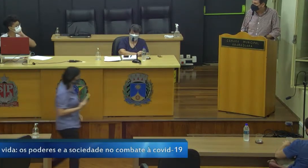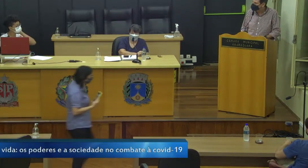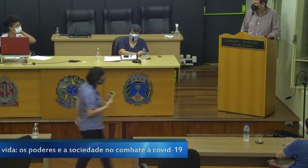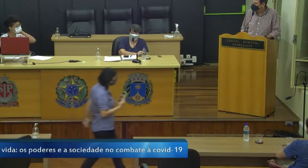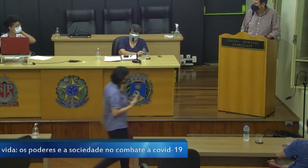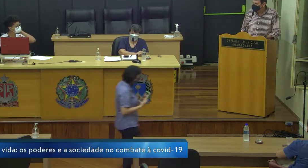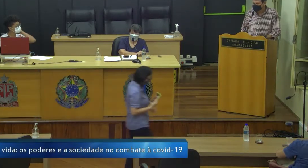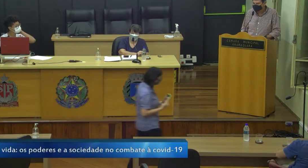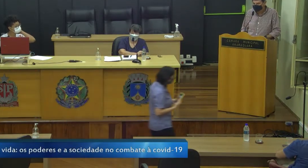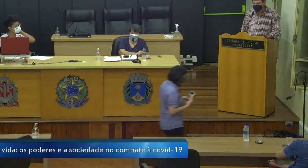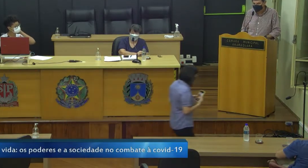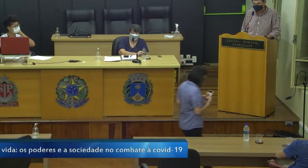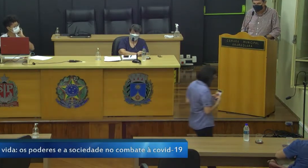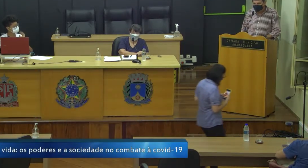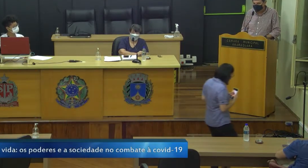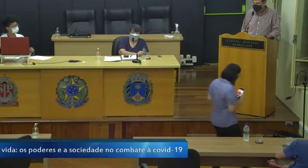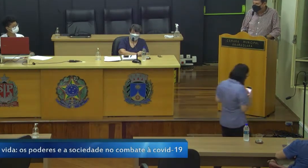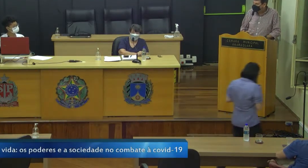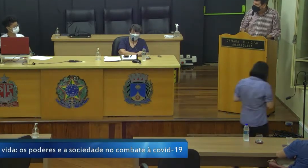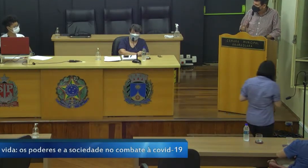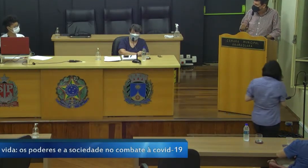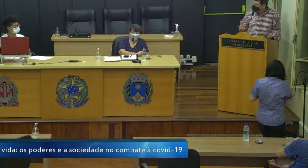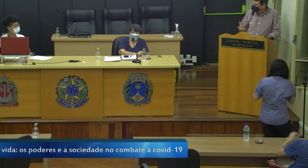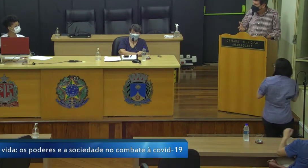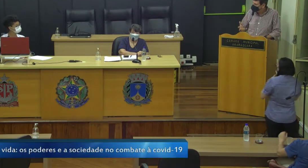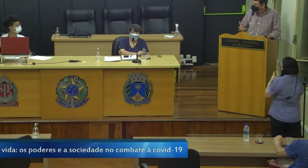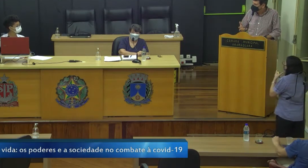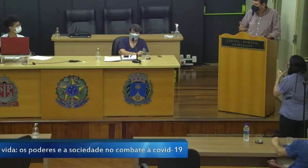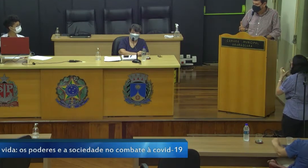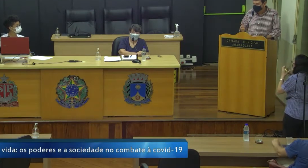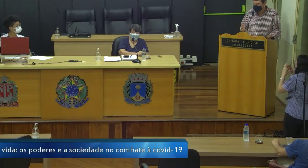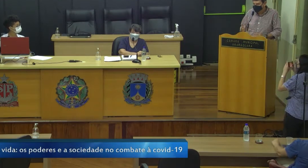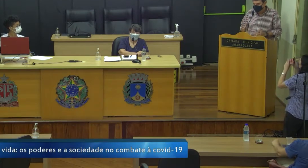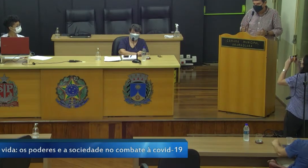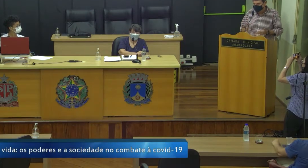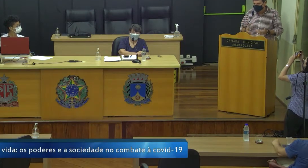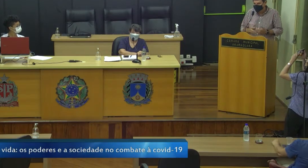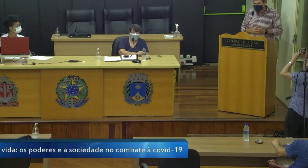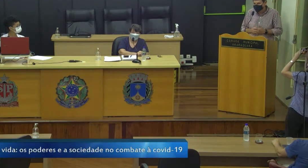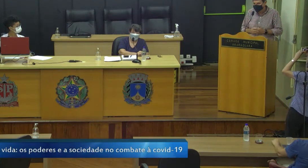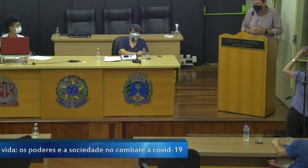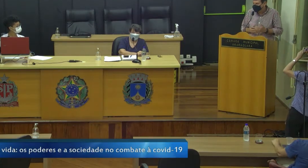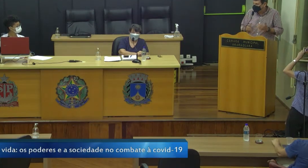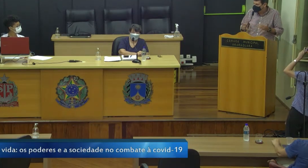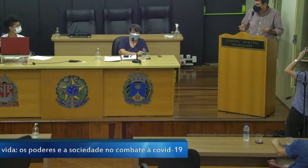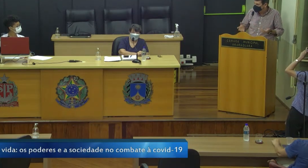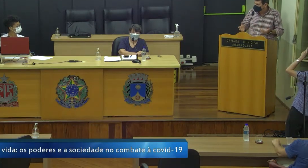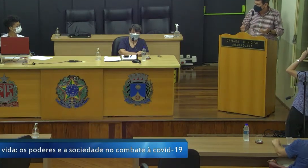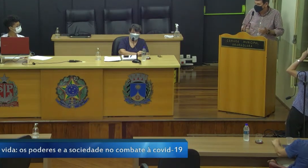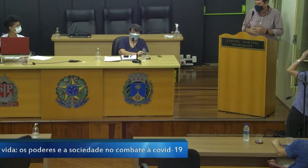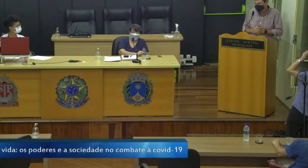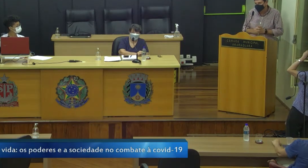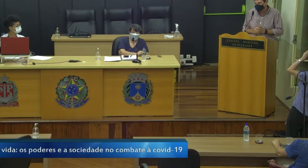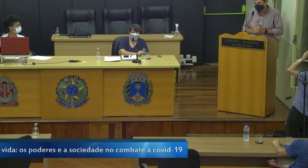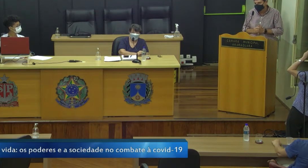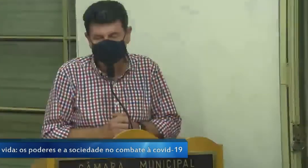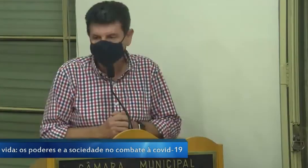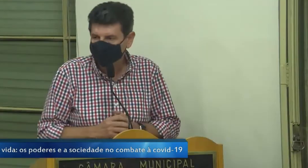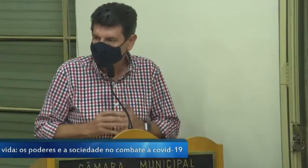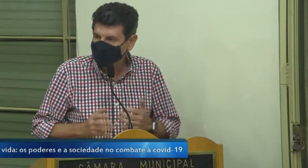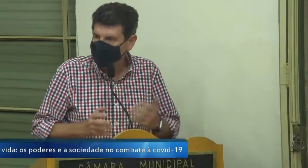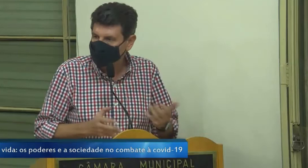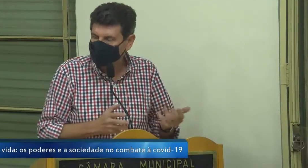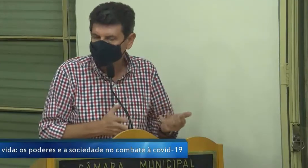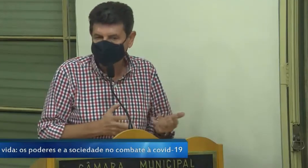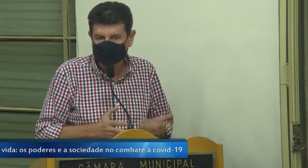essa dificuldade que é convencer as pessoas de que elas não podem